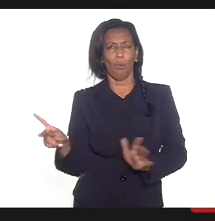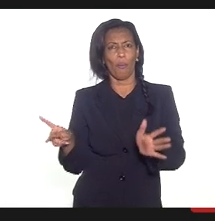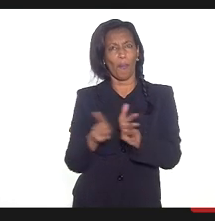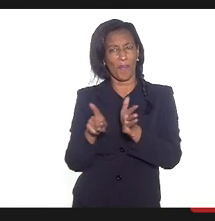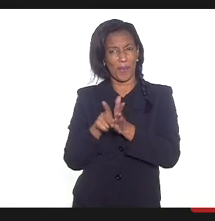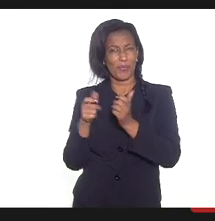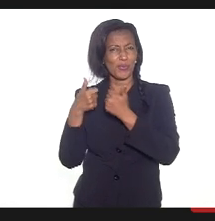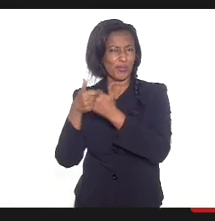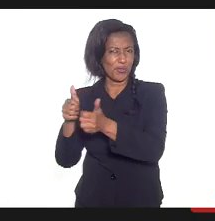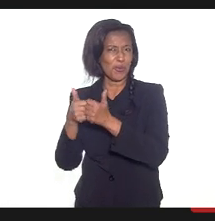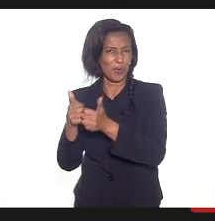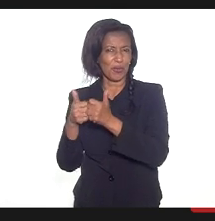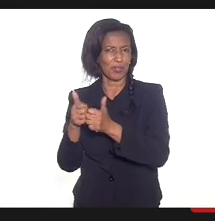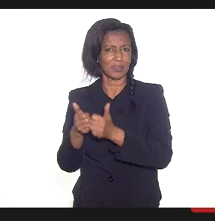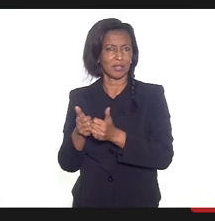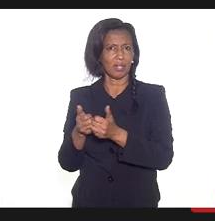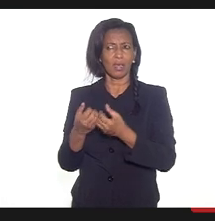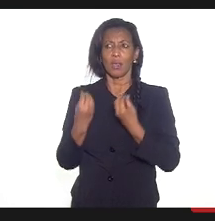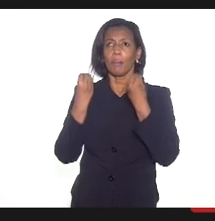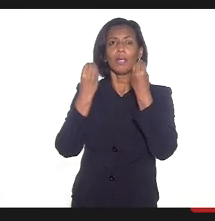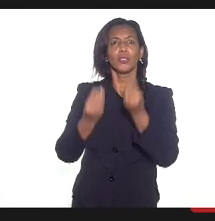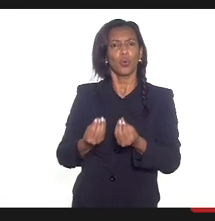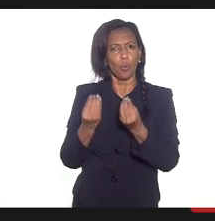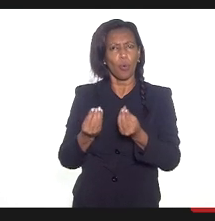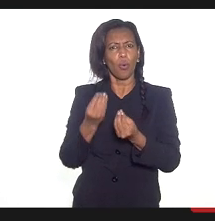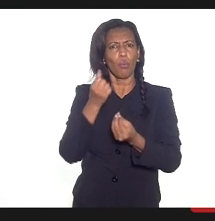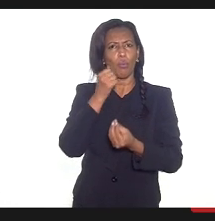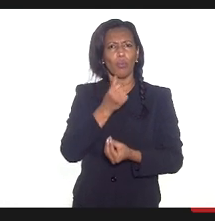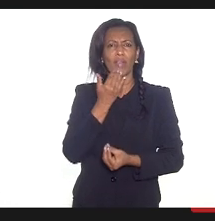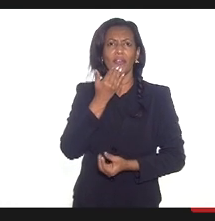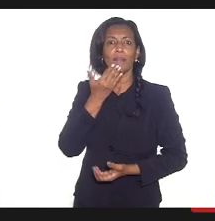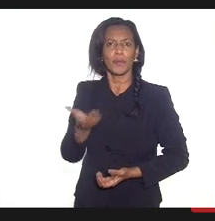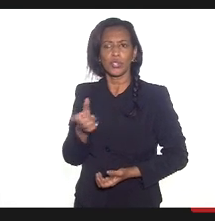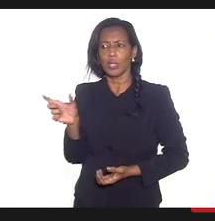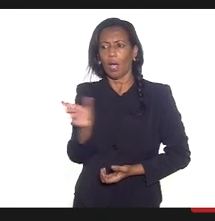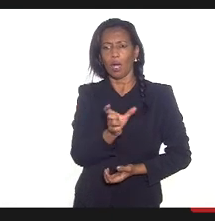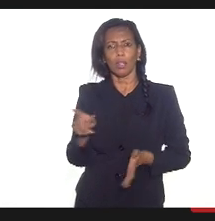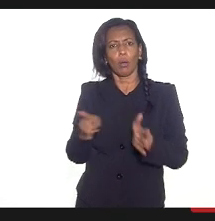Só que como é que ela chega a pedir, né? Porque